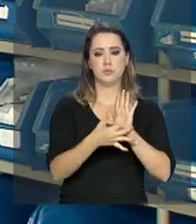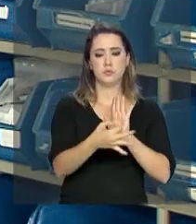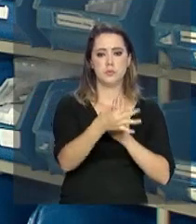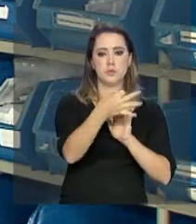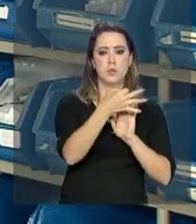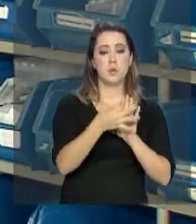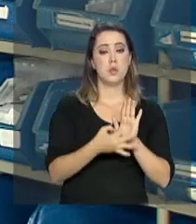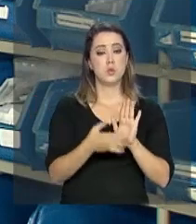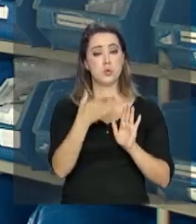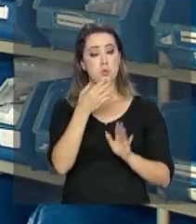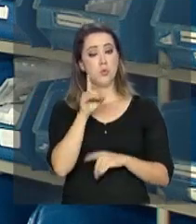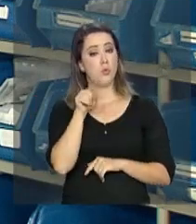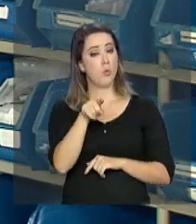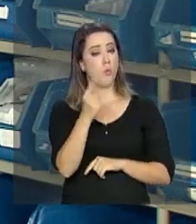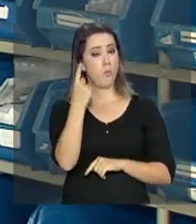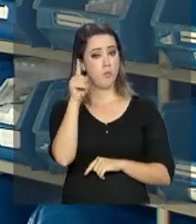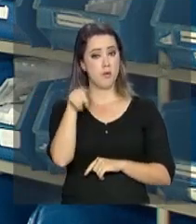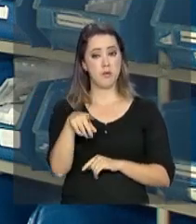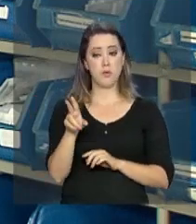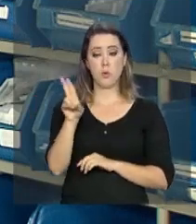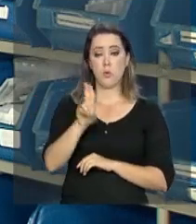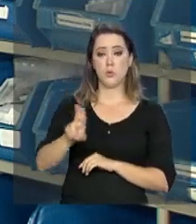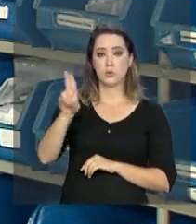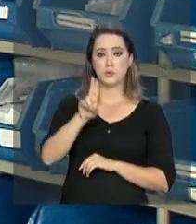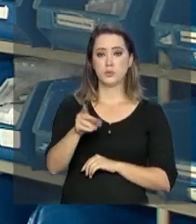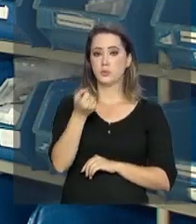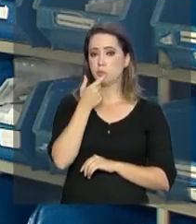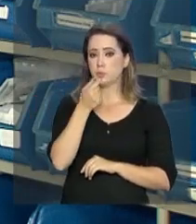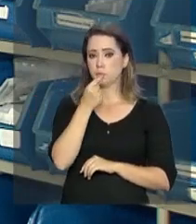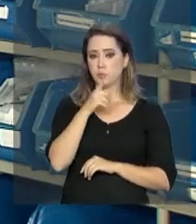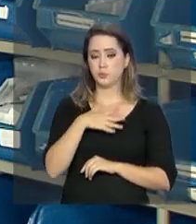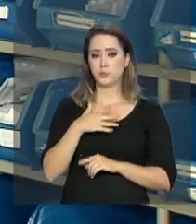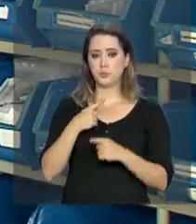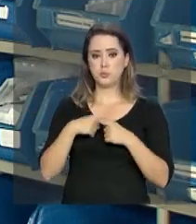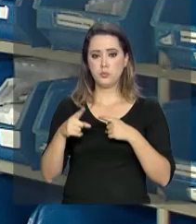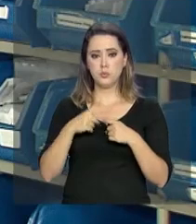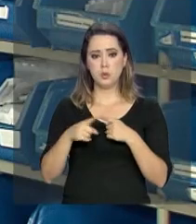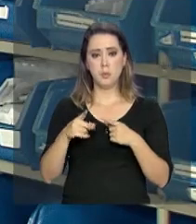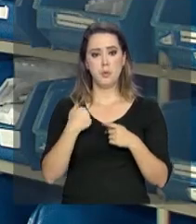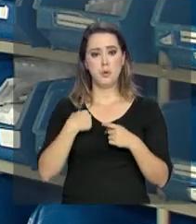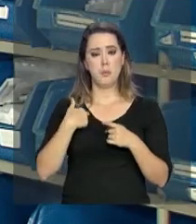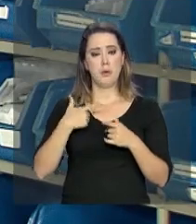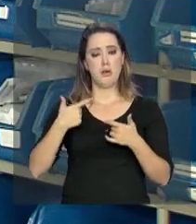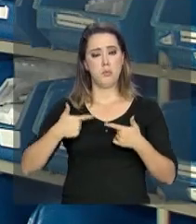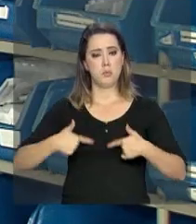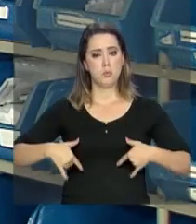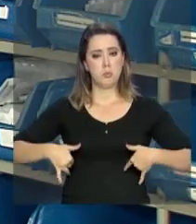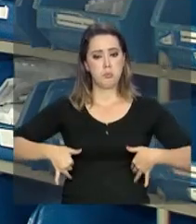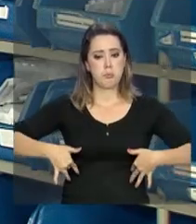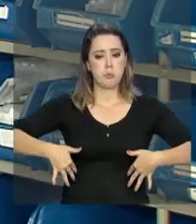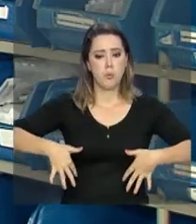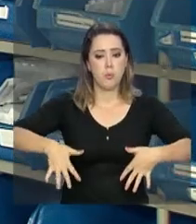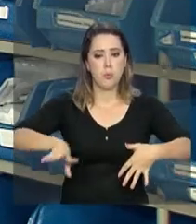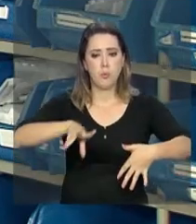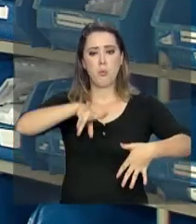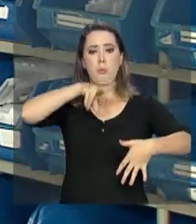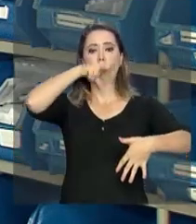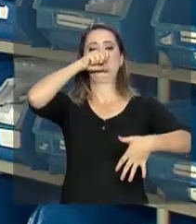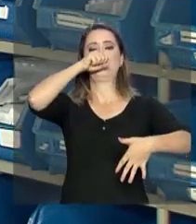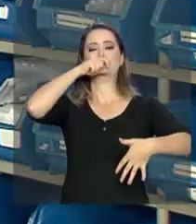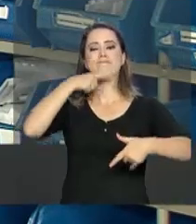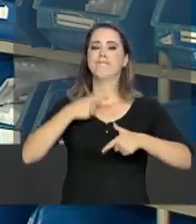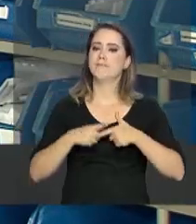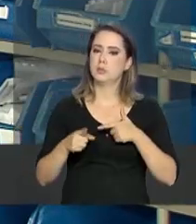aberto uma delas relacionadas a um tratamento para intoxicação por agrotóxico e todos podem participar para